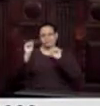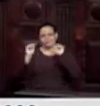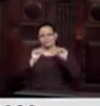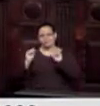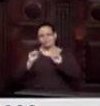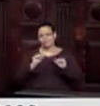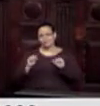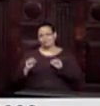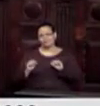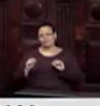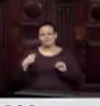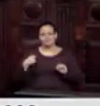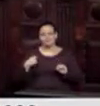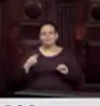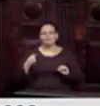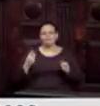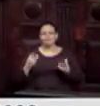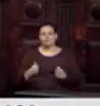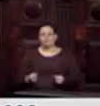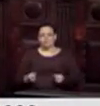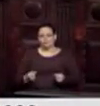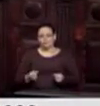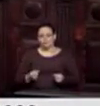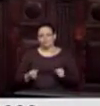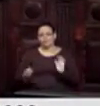e aprovando a emenda da reeleição,